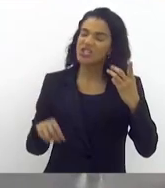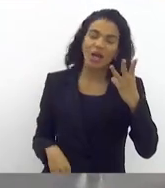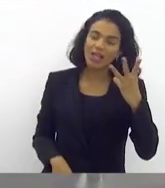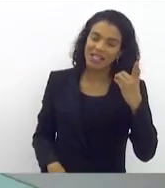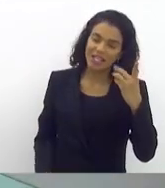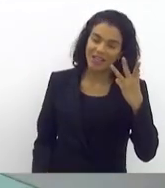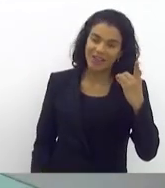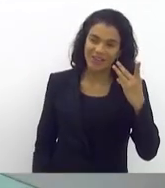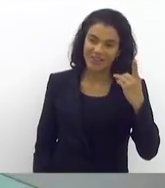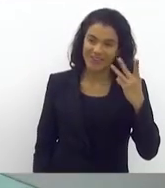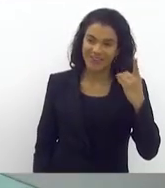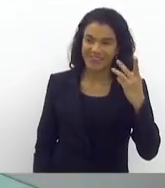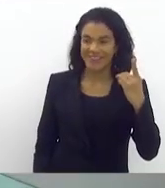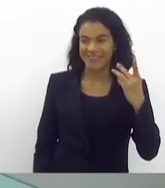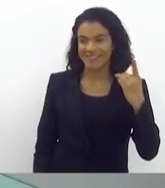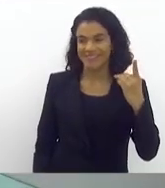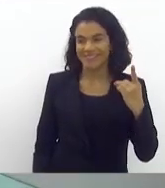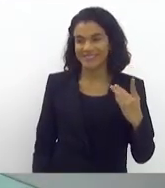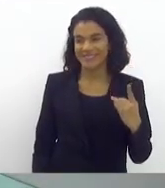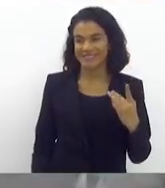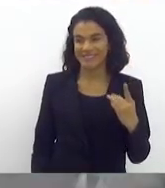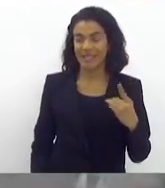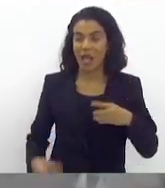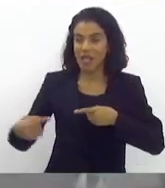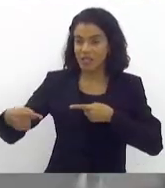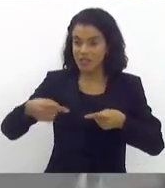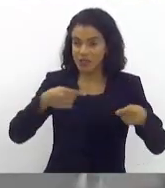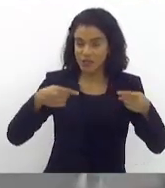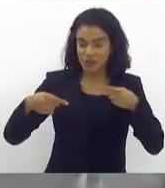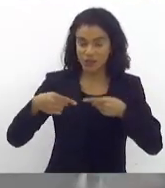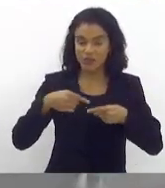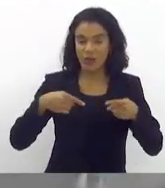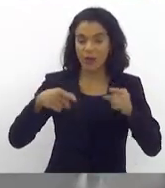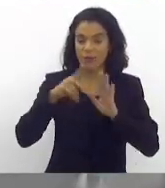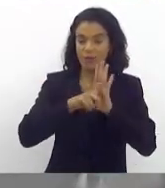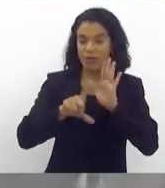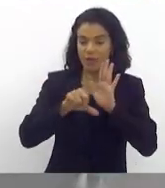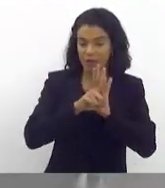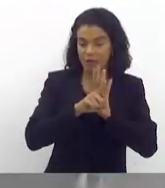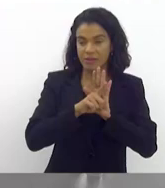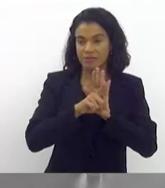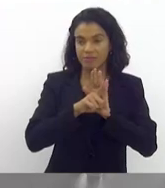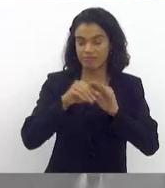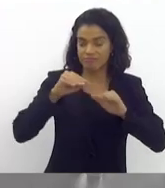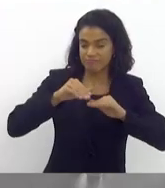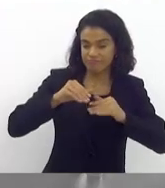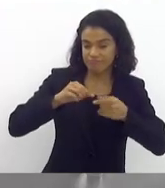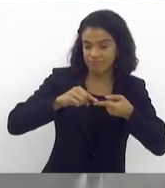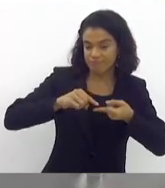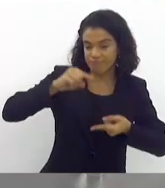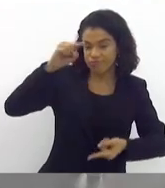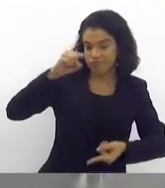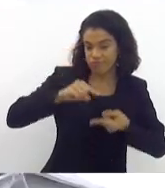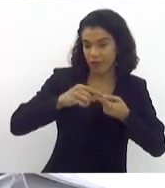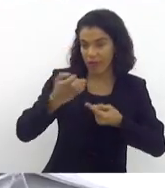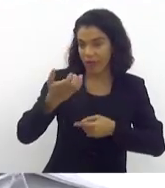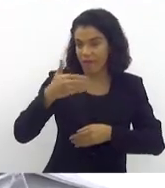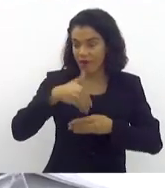31 a declaração. Os outros eu não vou declarar. Em discussão, os projetos em bloco, aqueles deputados que queiram apresentar voto